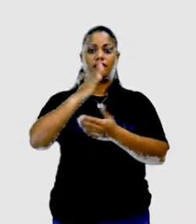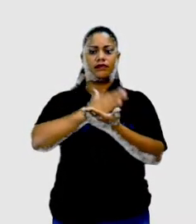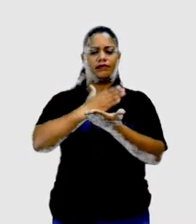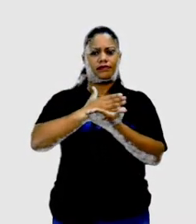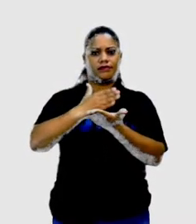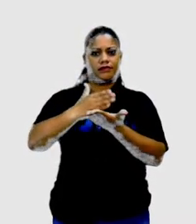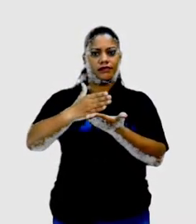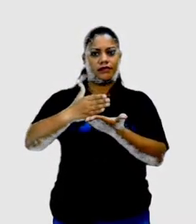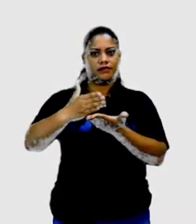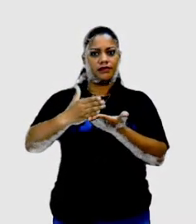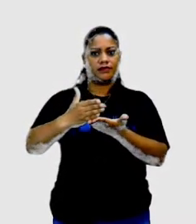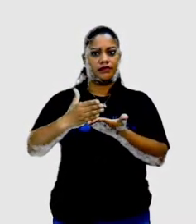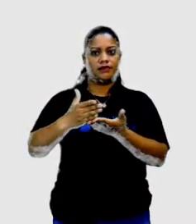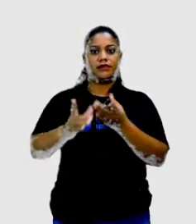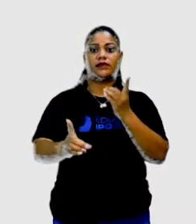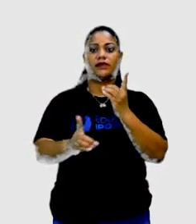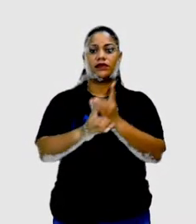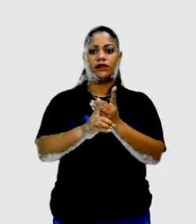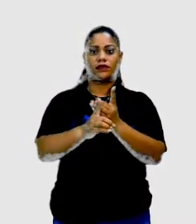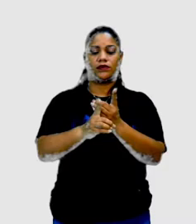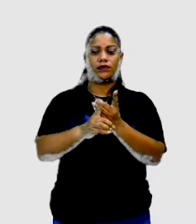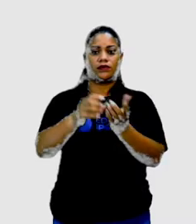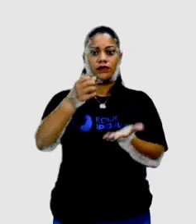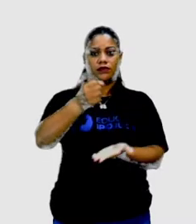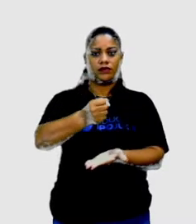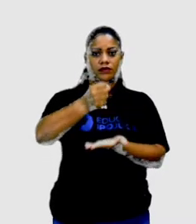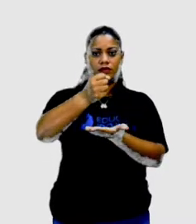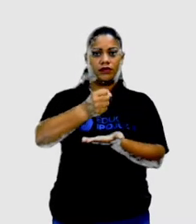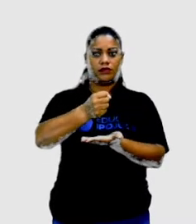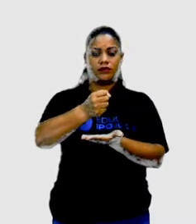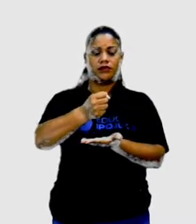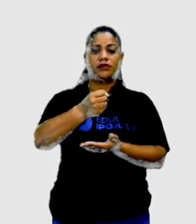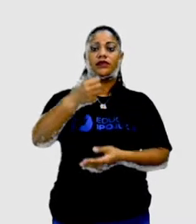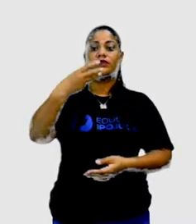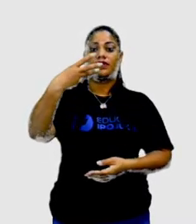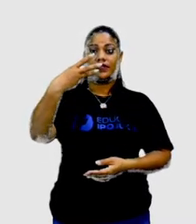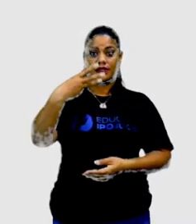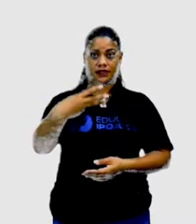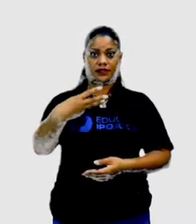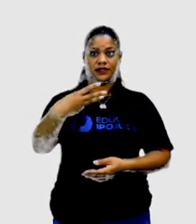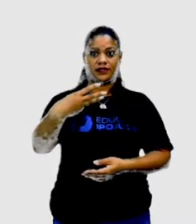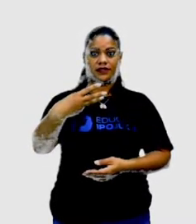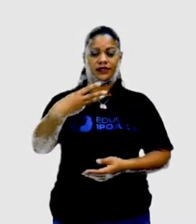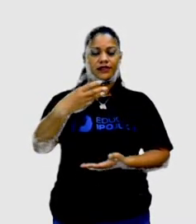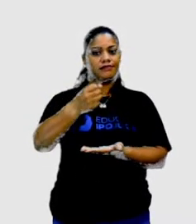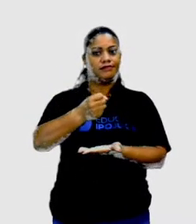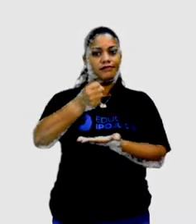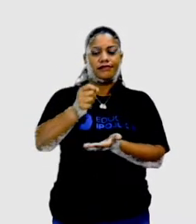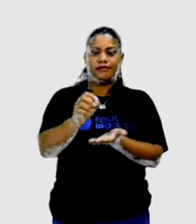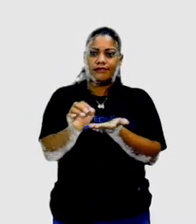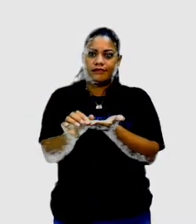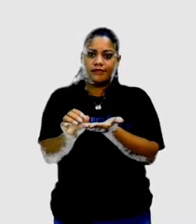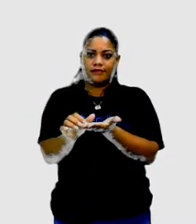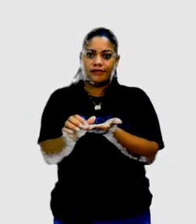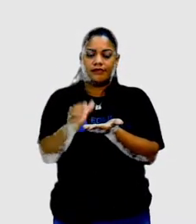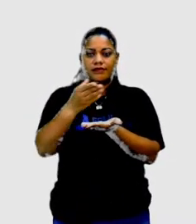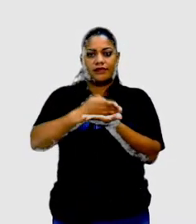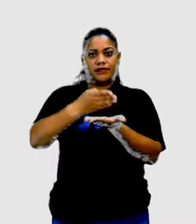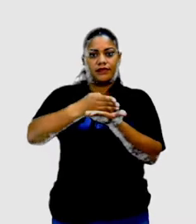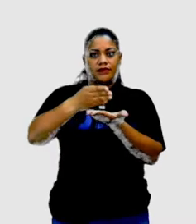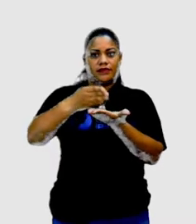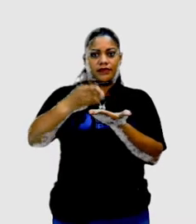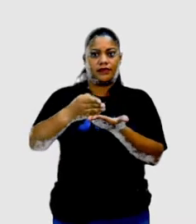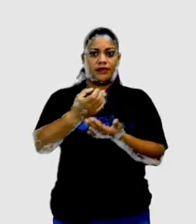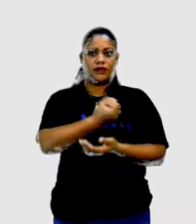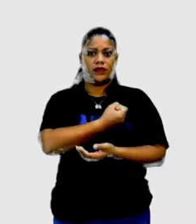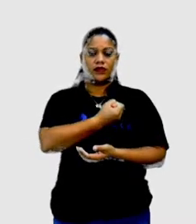sua rua se ele comprar 3 sacos e 50 bolas de gude cada uma. Para isso, nós vamos dividir o